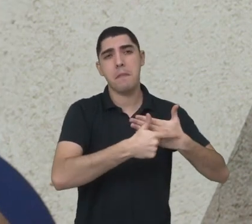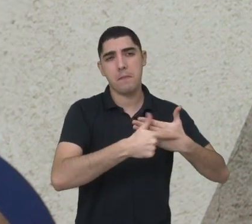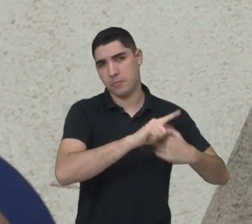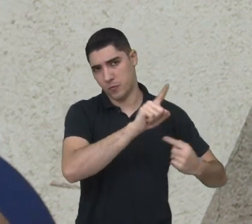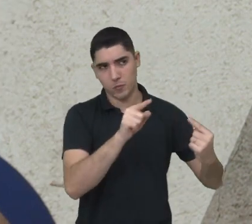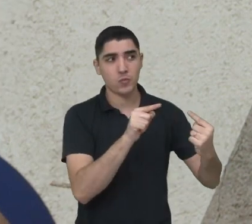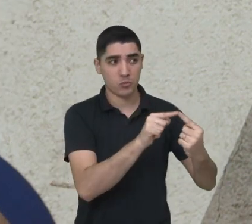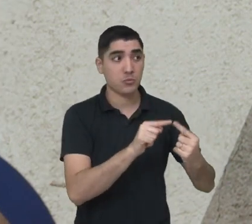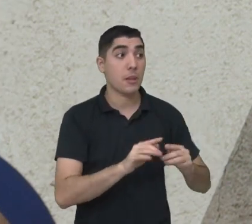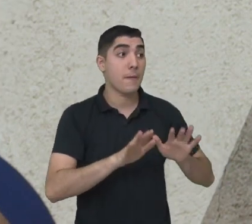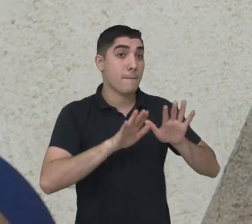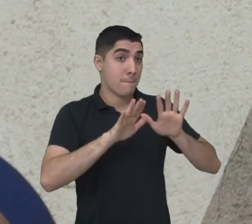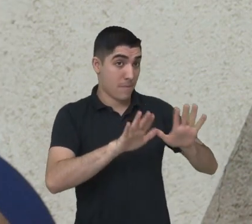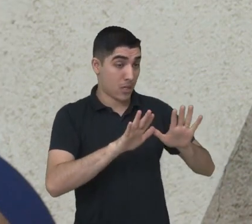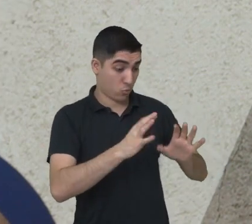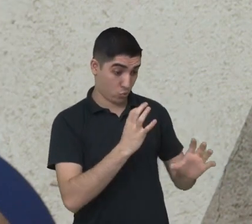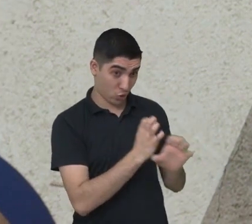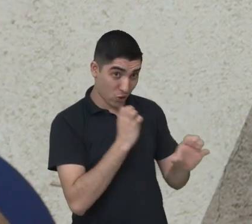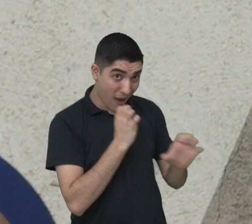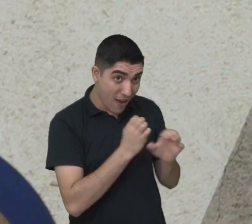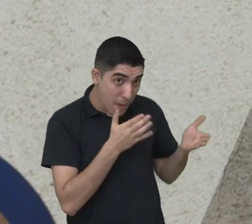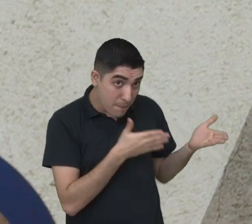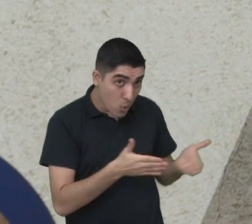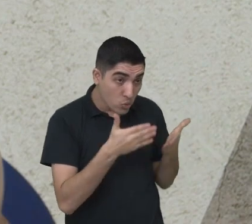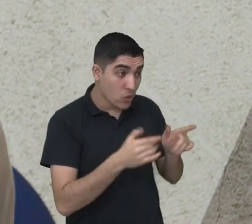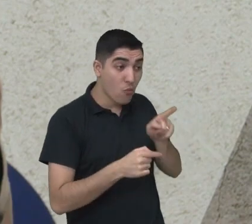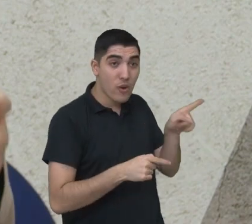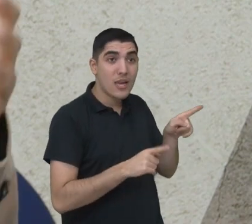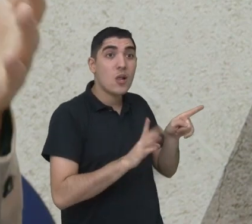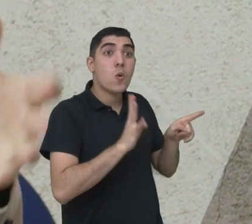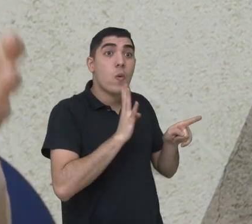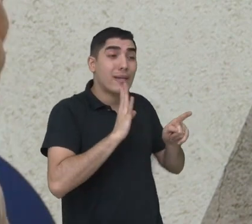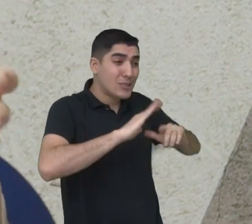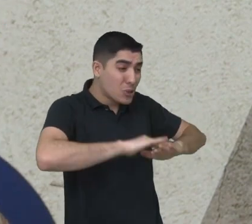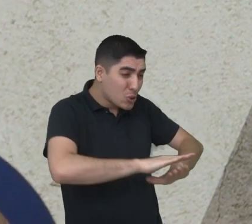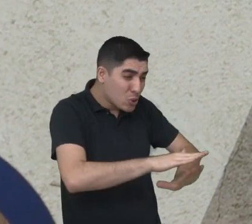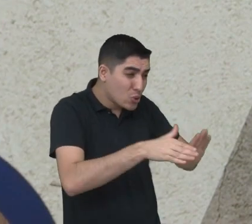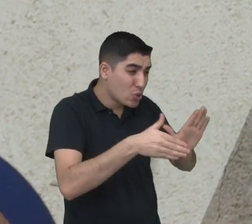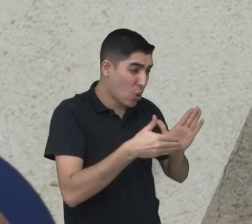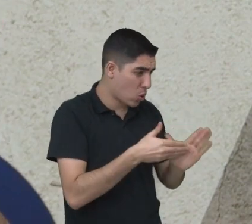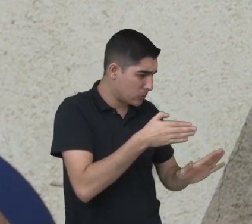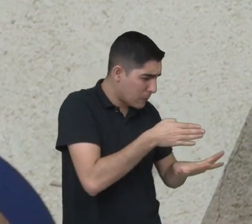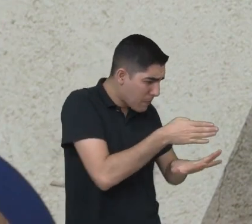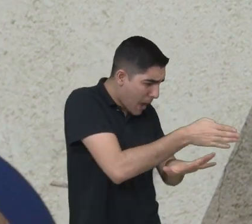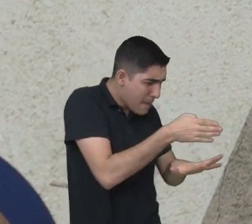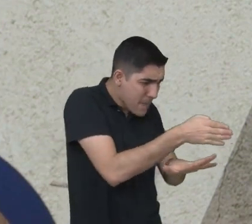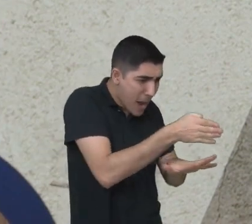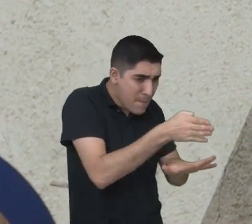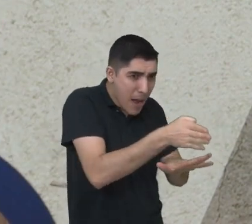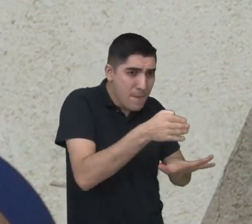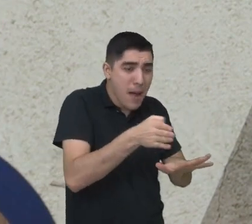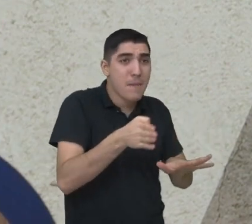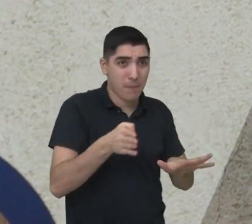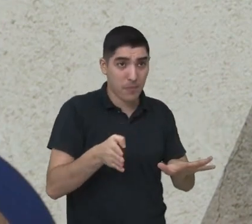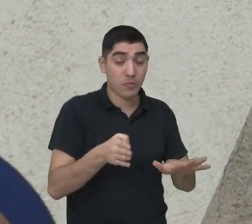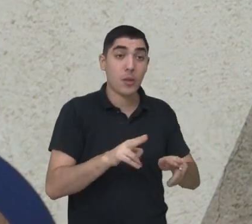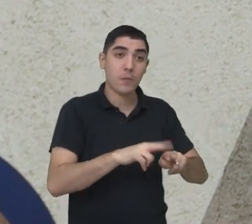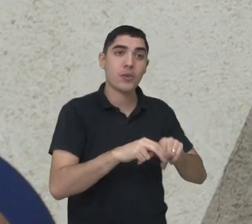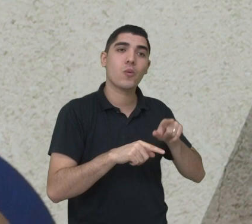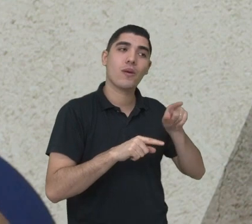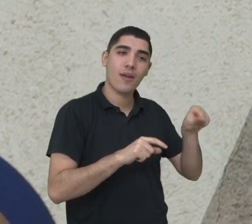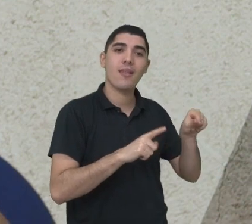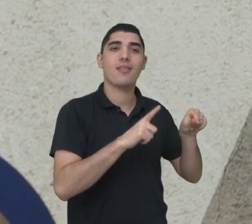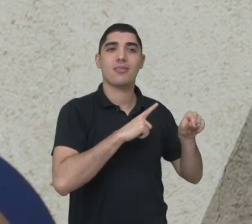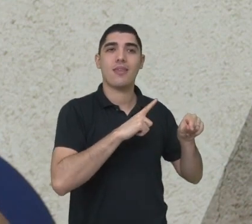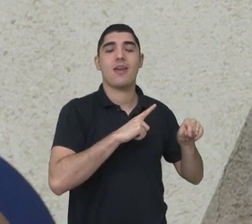empresa, o engenheiro da produção, ele acaba fazendo a gestão de todas as outras atuações dos outros engenheiros, porque